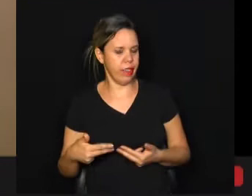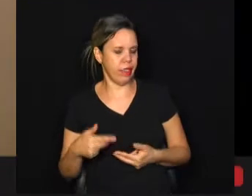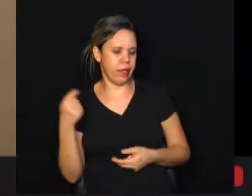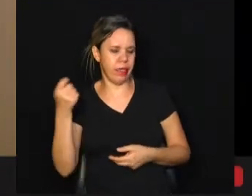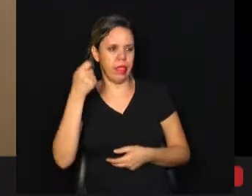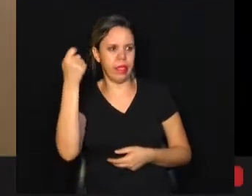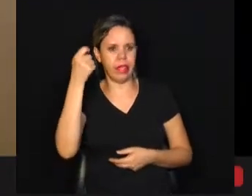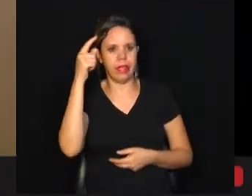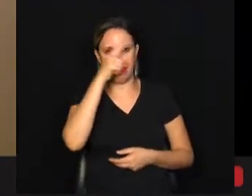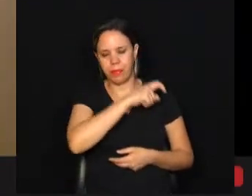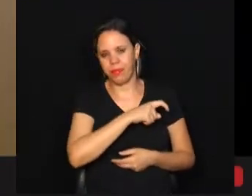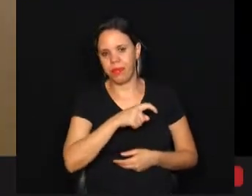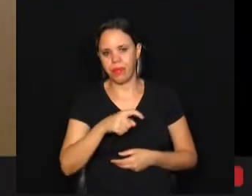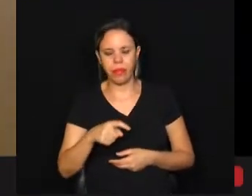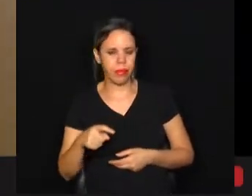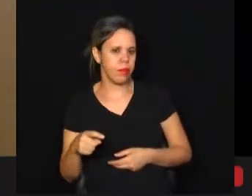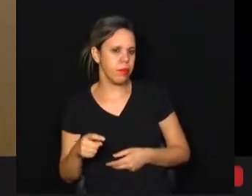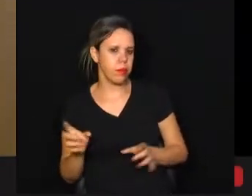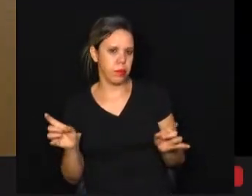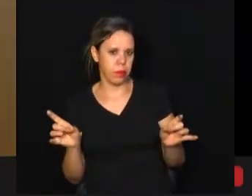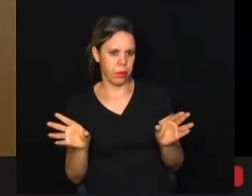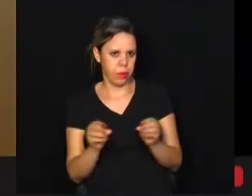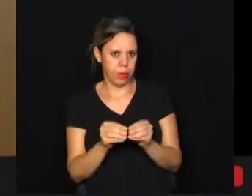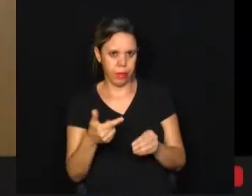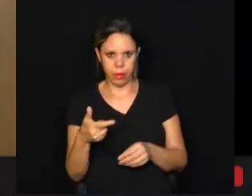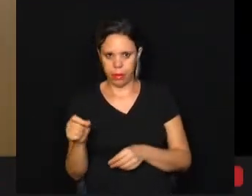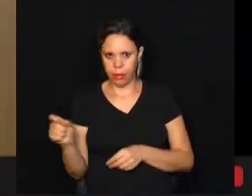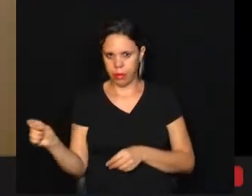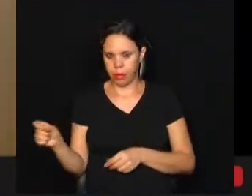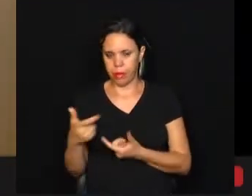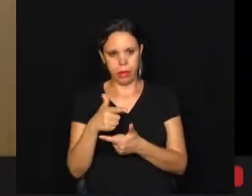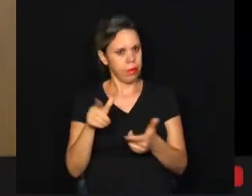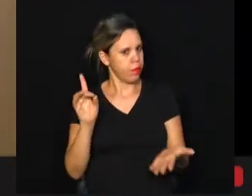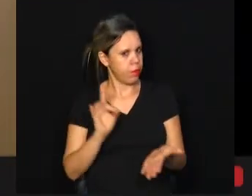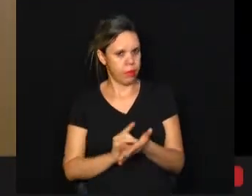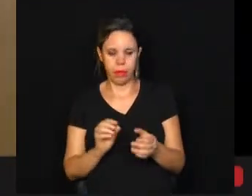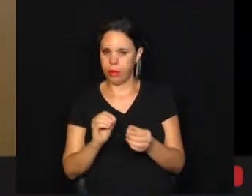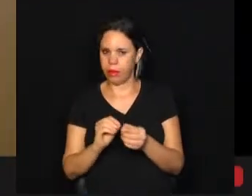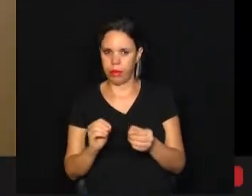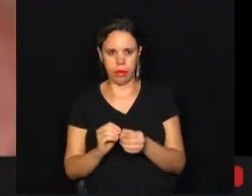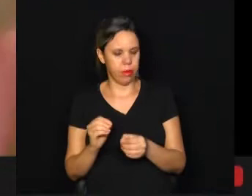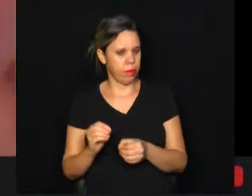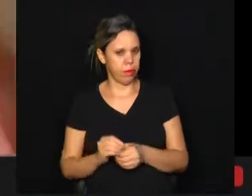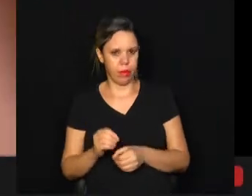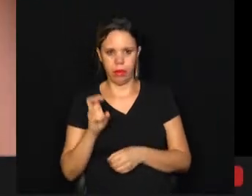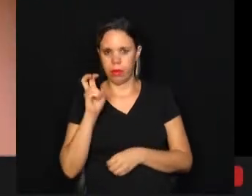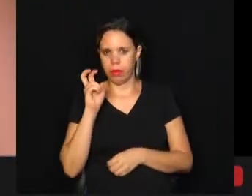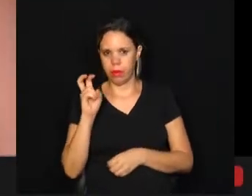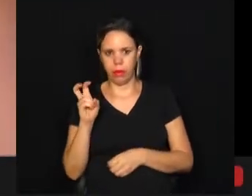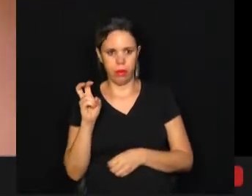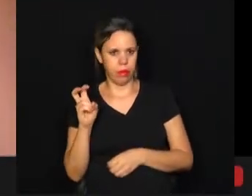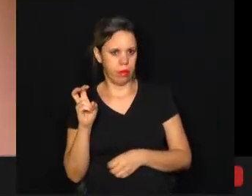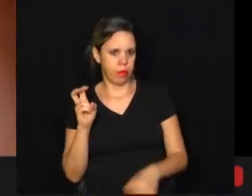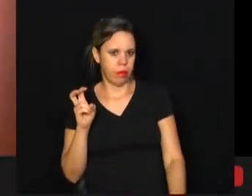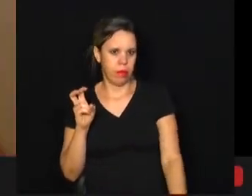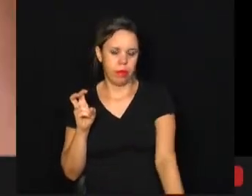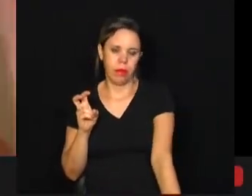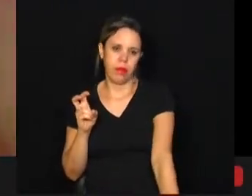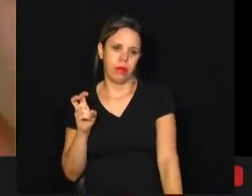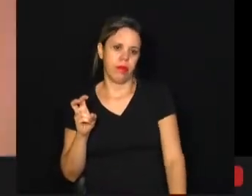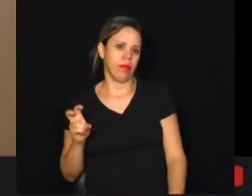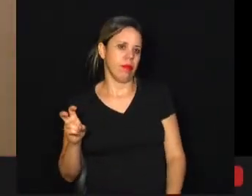grave. Ela termina 2020 sem realizar, por mais de 5